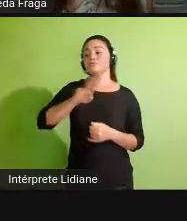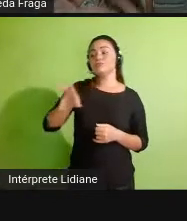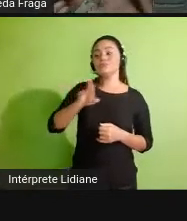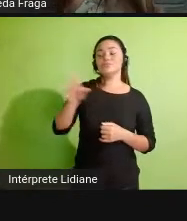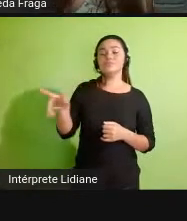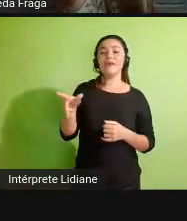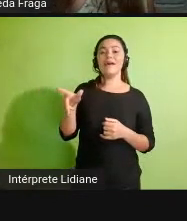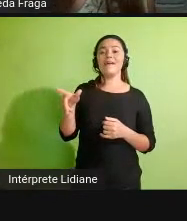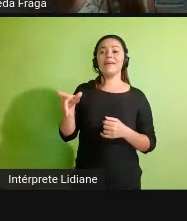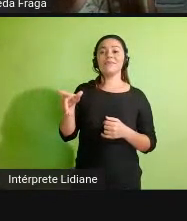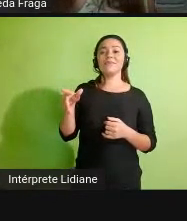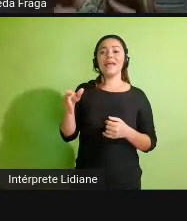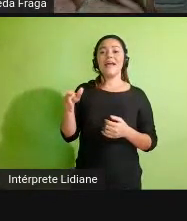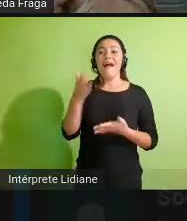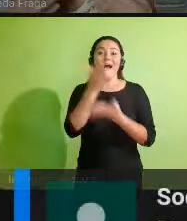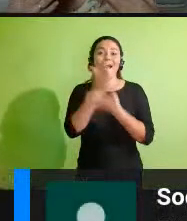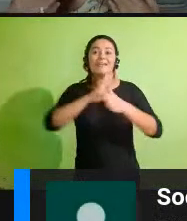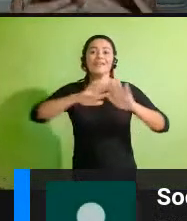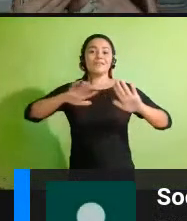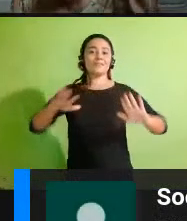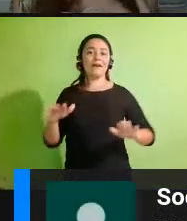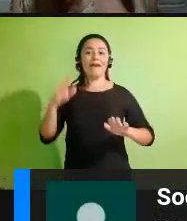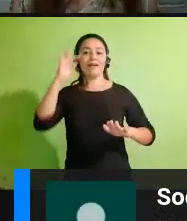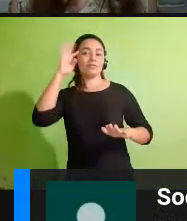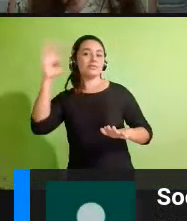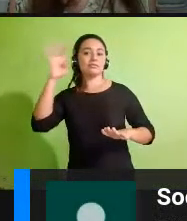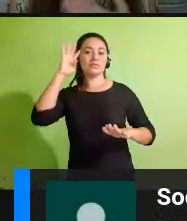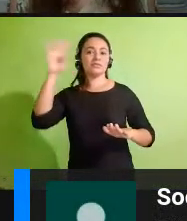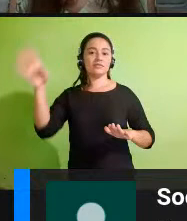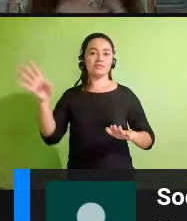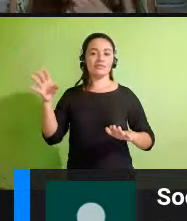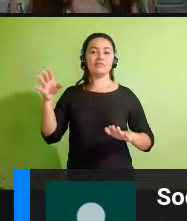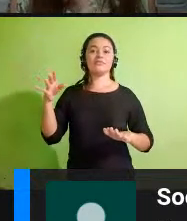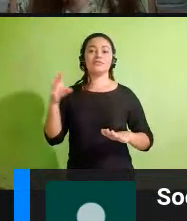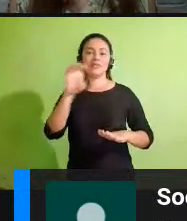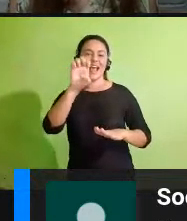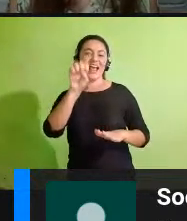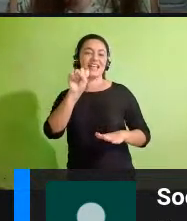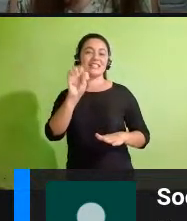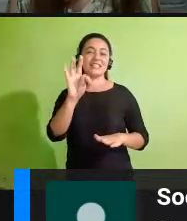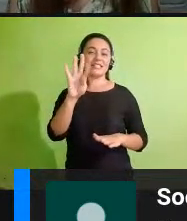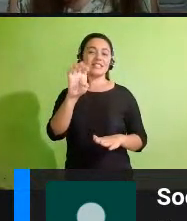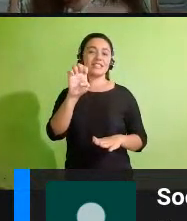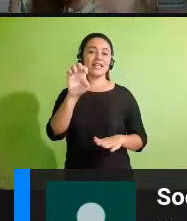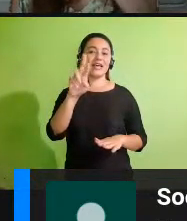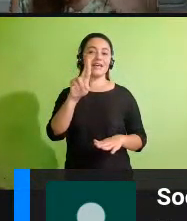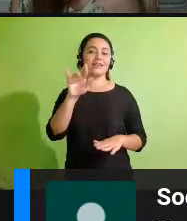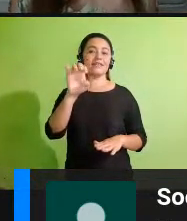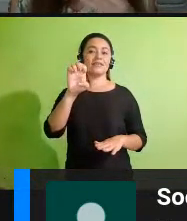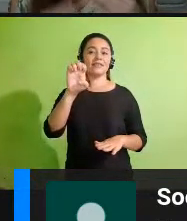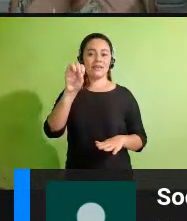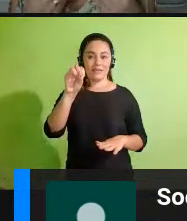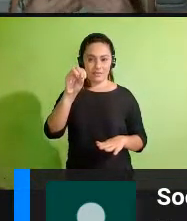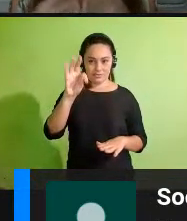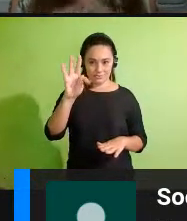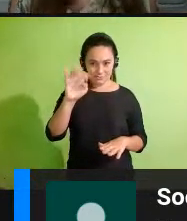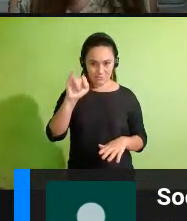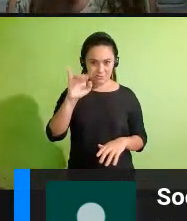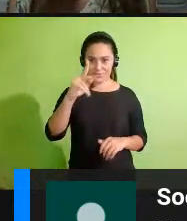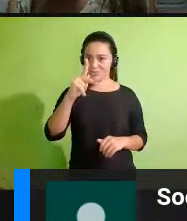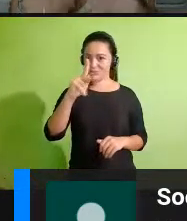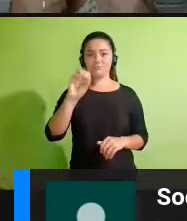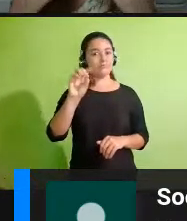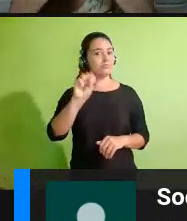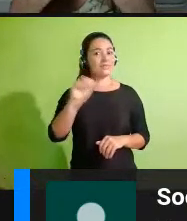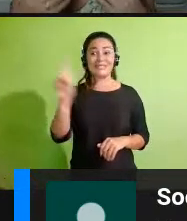promover algumas discussões acerca do papel das mulheres na sociedade contemporânea. Então, esta é uma ferramenta associada ao